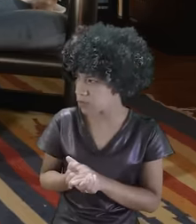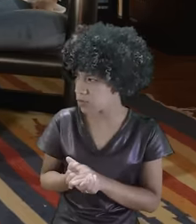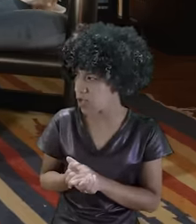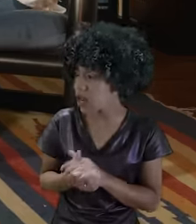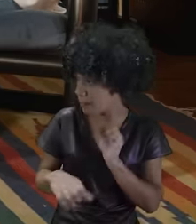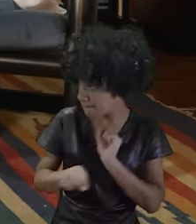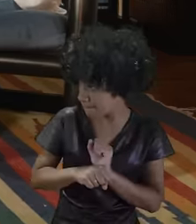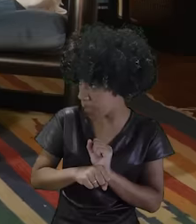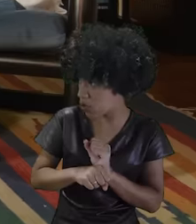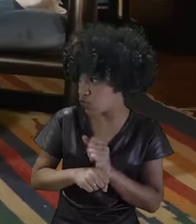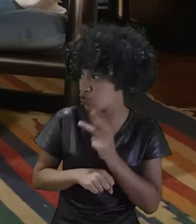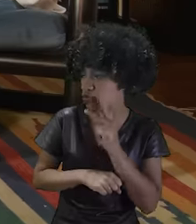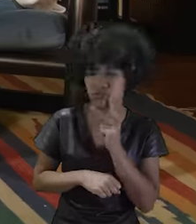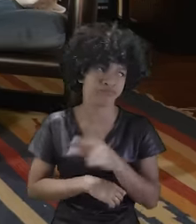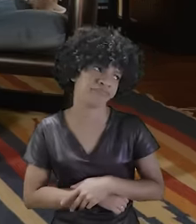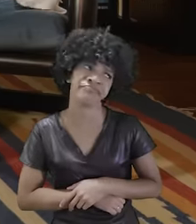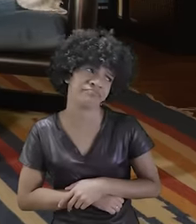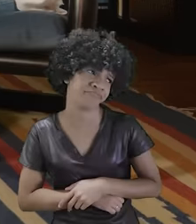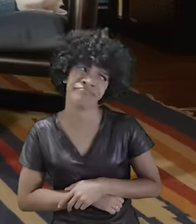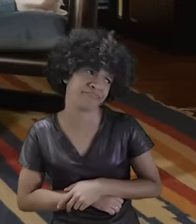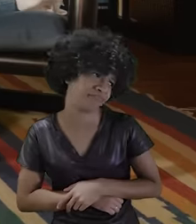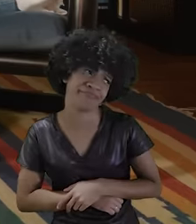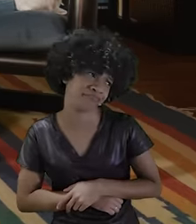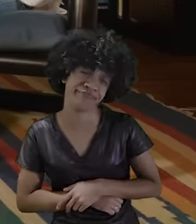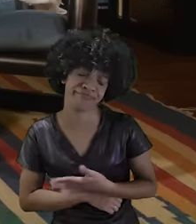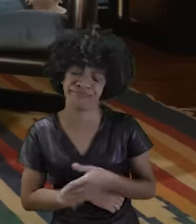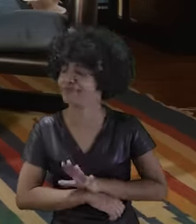parar de fumar Claro que não